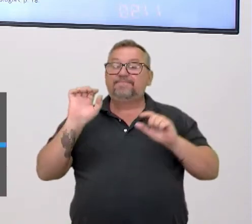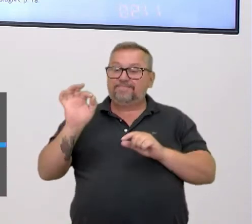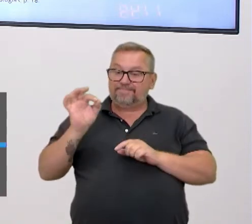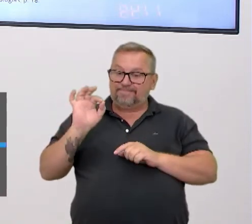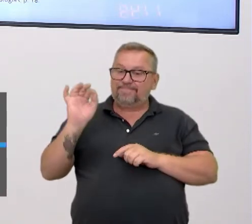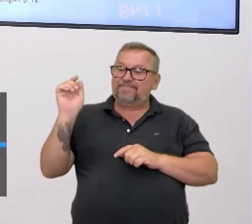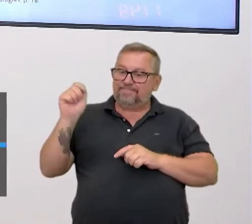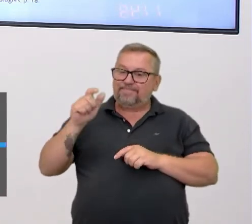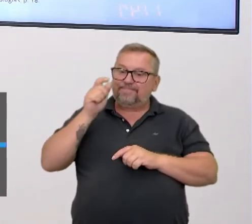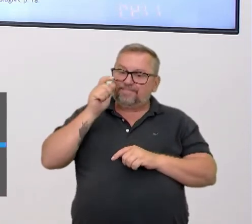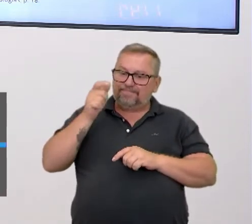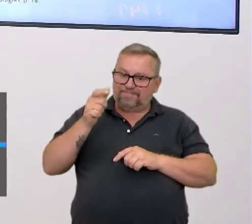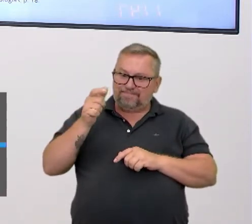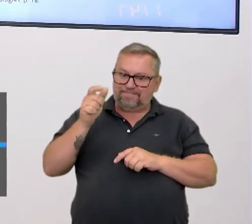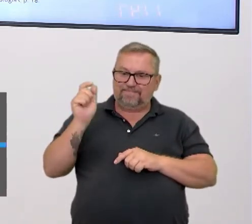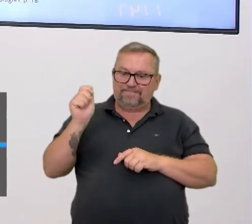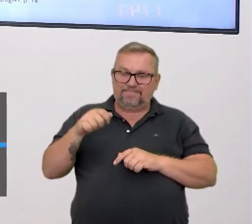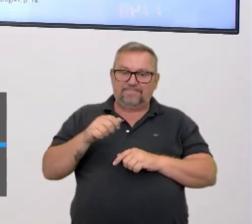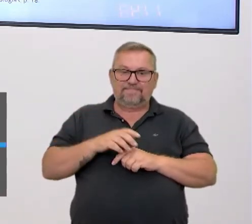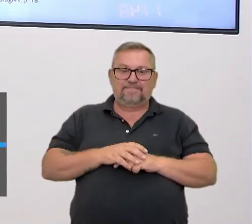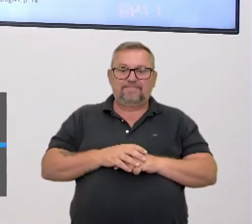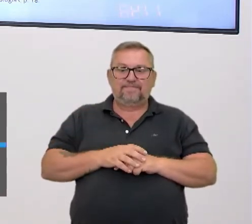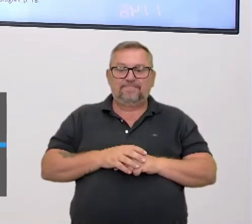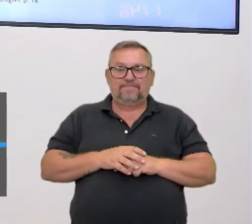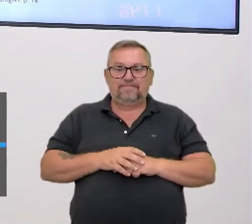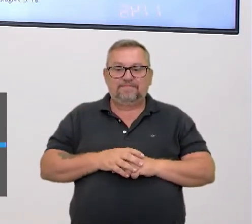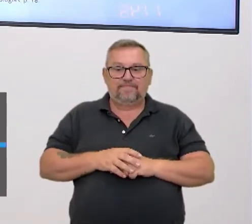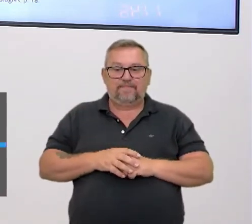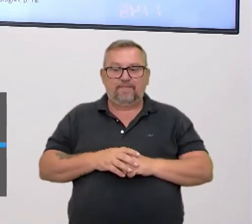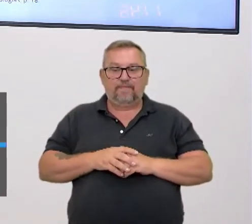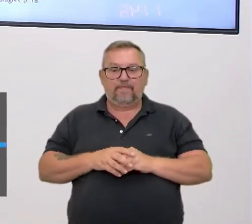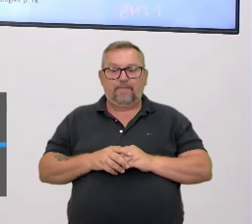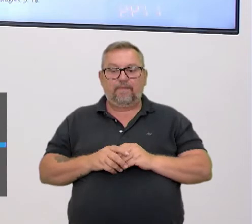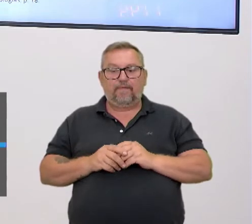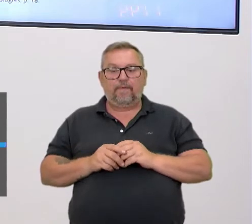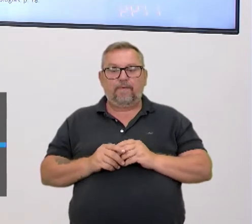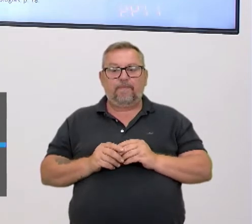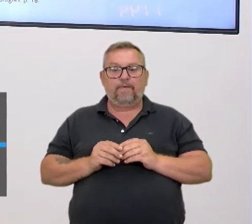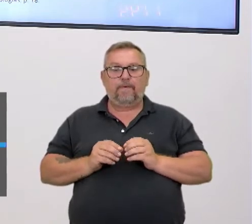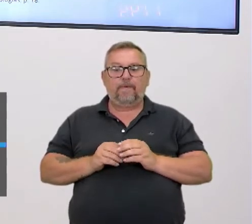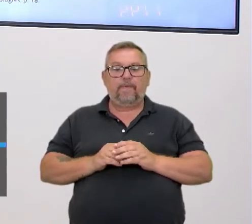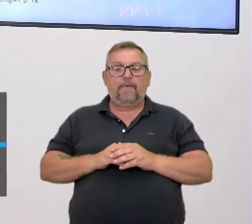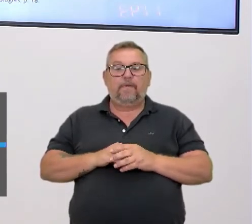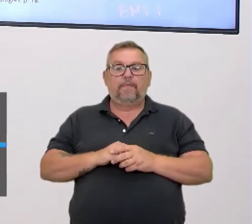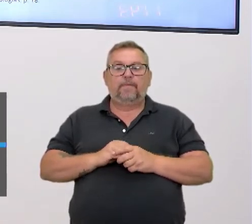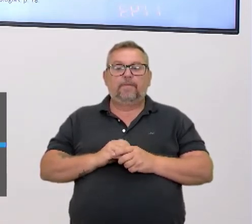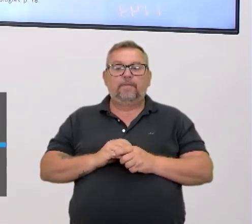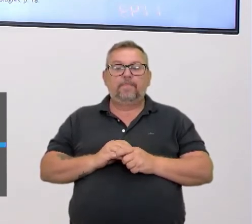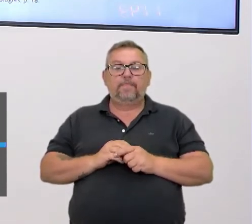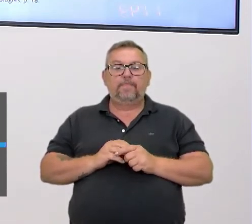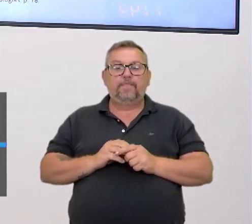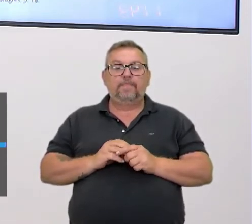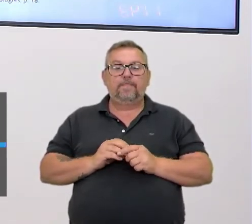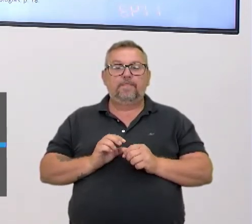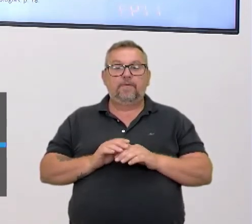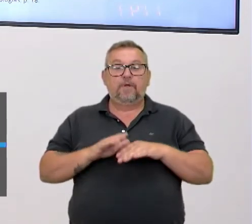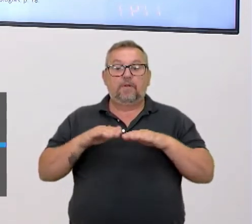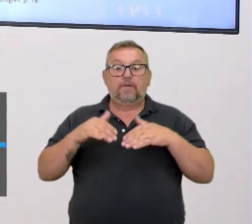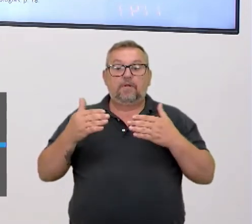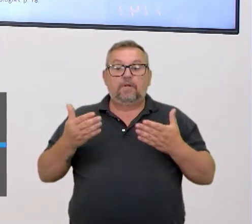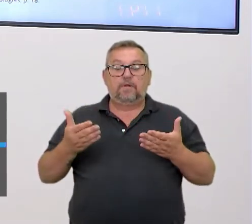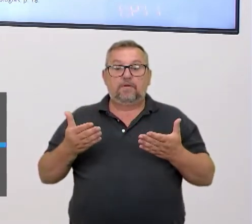pode colocar em outro modelo para você apresentar, não tem muitos problemas, tá ok? Então, o que a